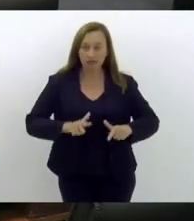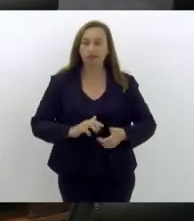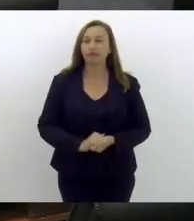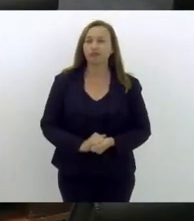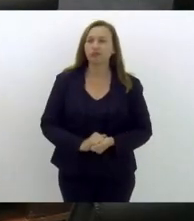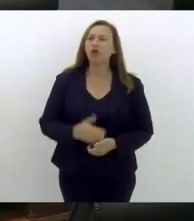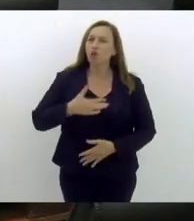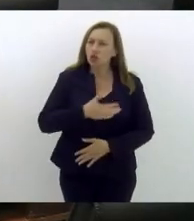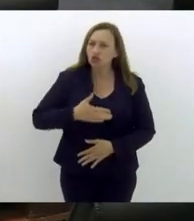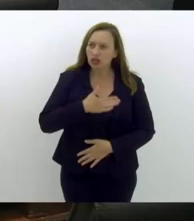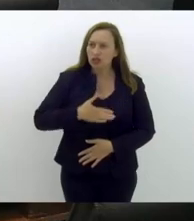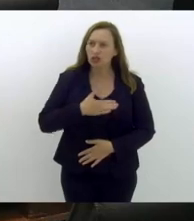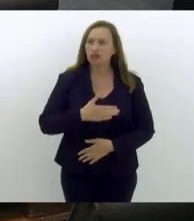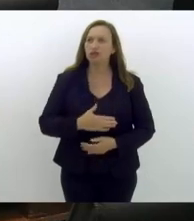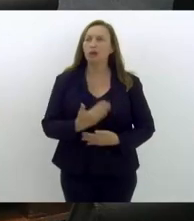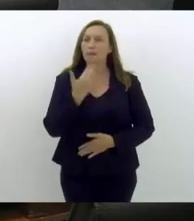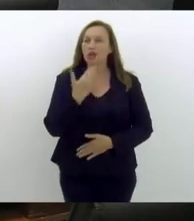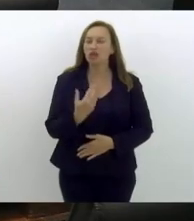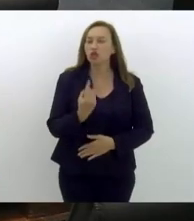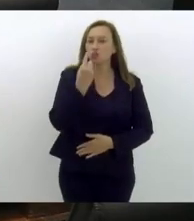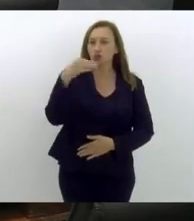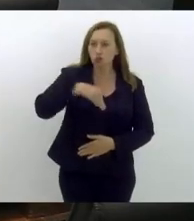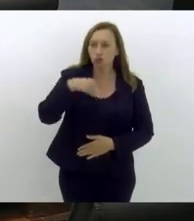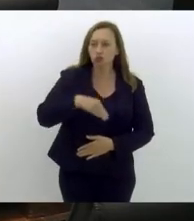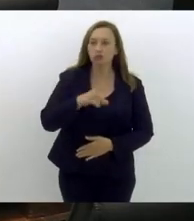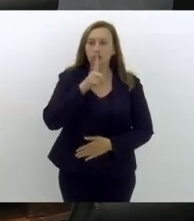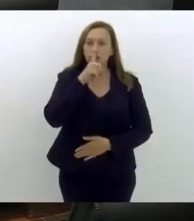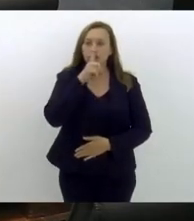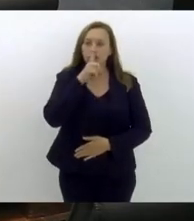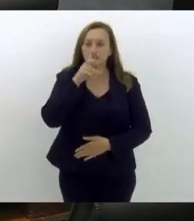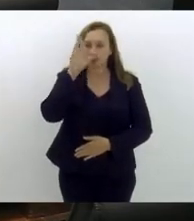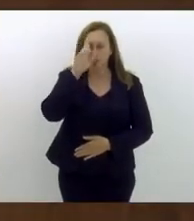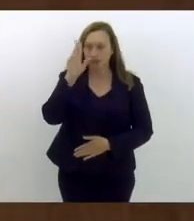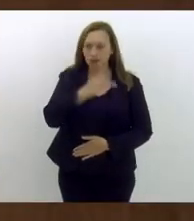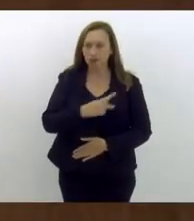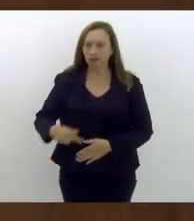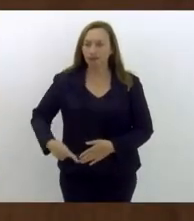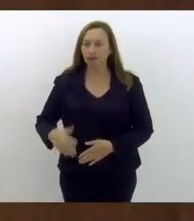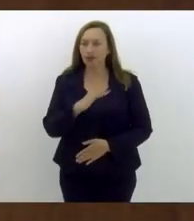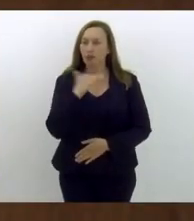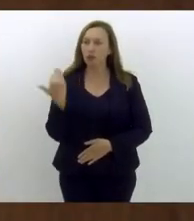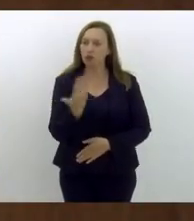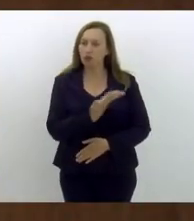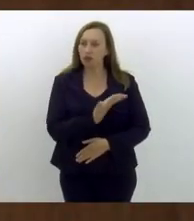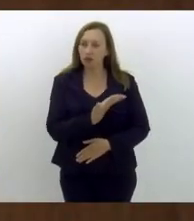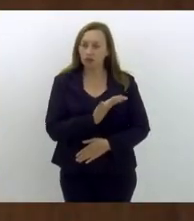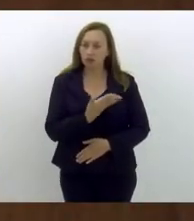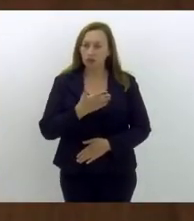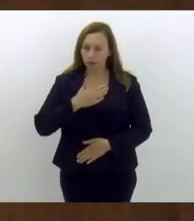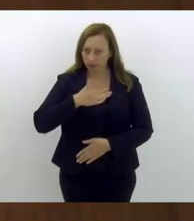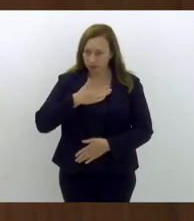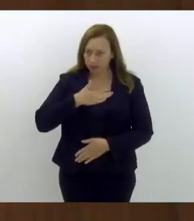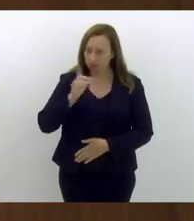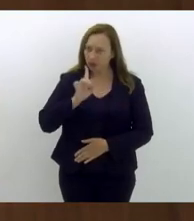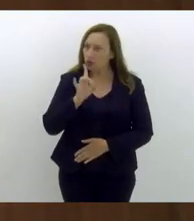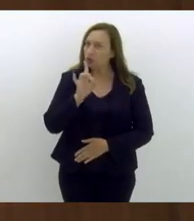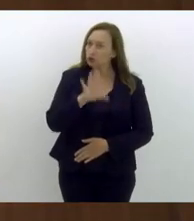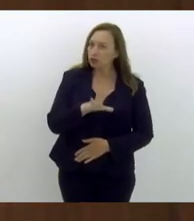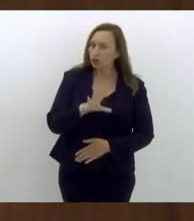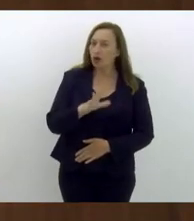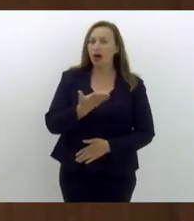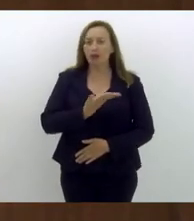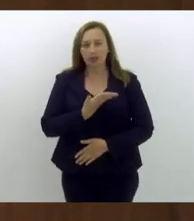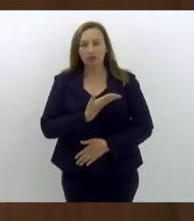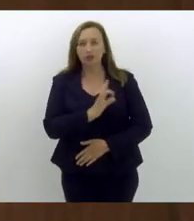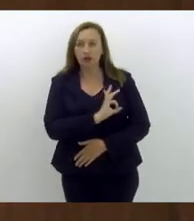Eu gostaria de pedir um minuto de silêncio, senhor presidente, pela morte do meu colega, não só colega de farda, mas meu